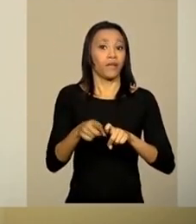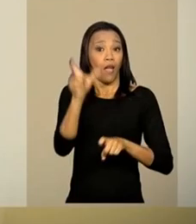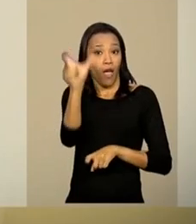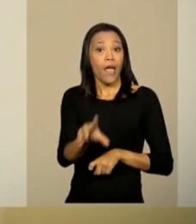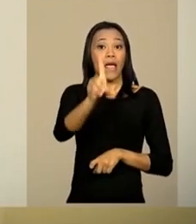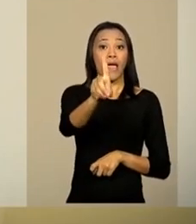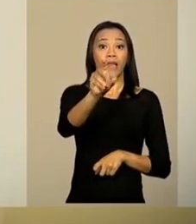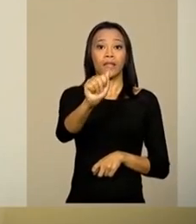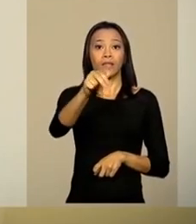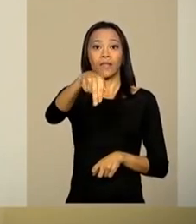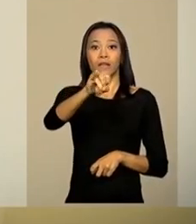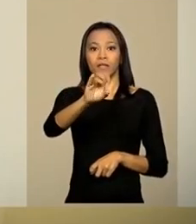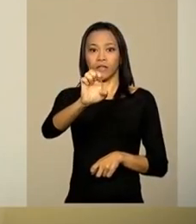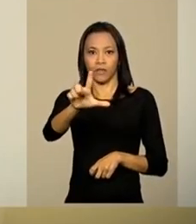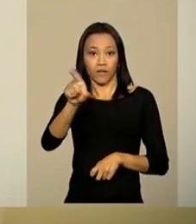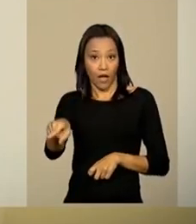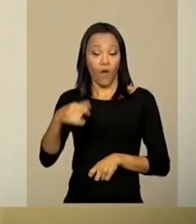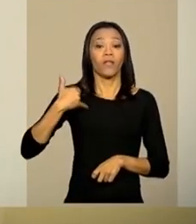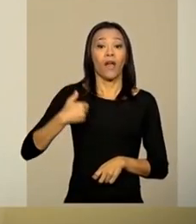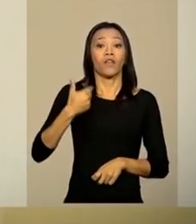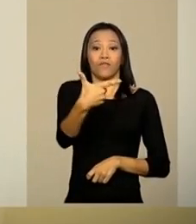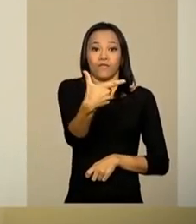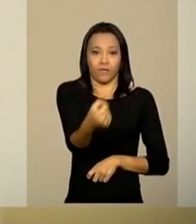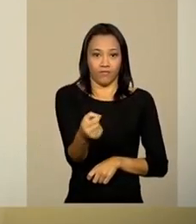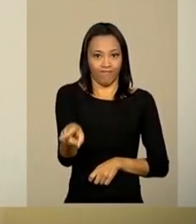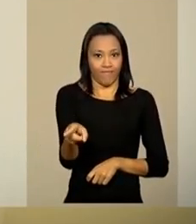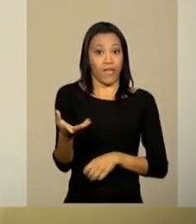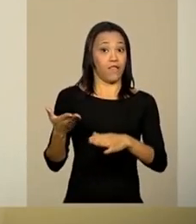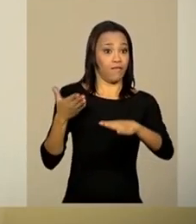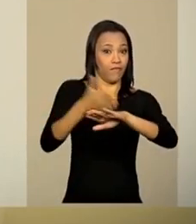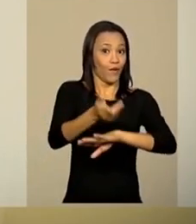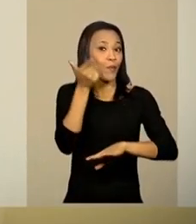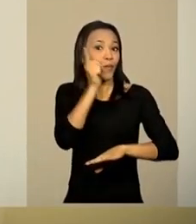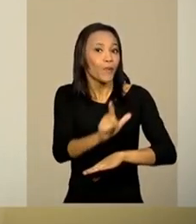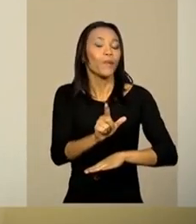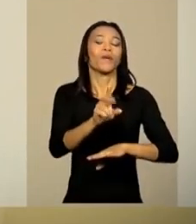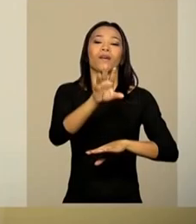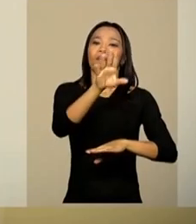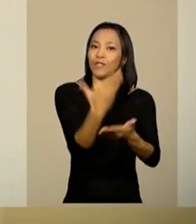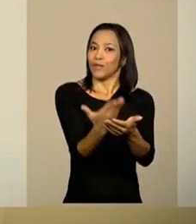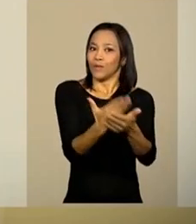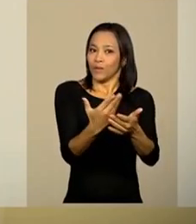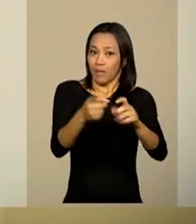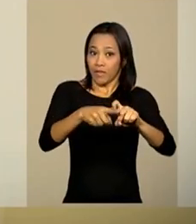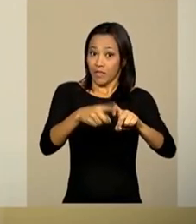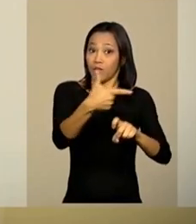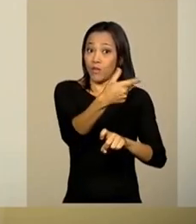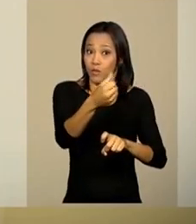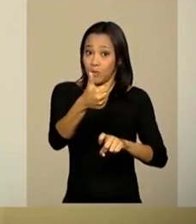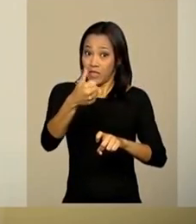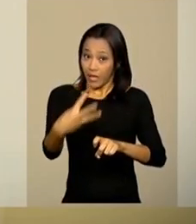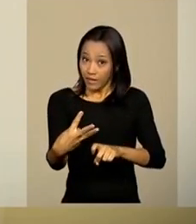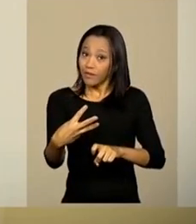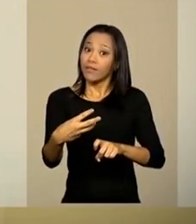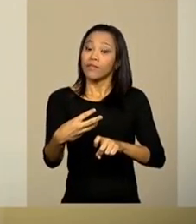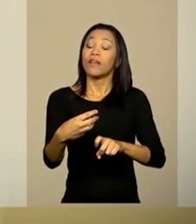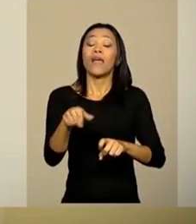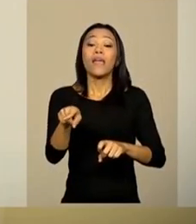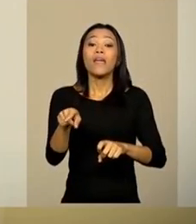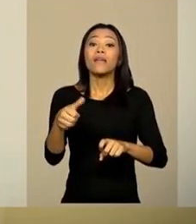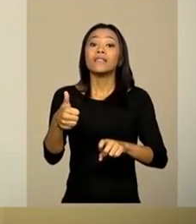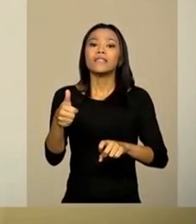o Daniel Borges Leal. Ele tem 20 anos. Entrou para estudar medicina em 2013 pelo SISU. O